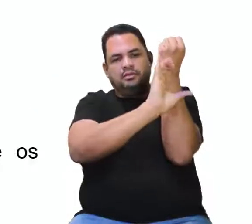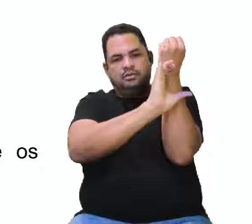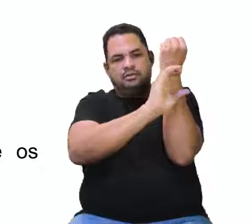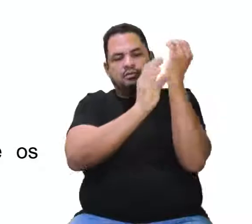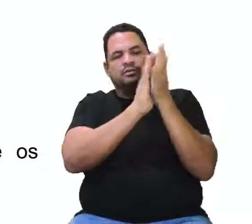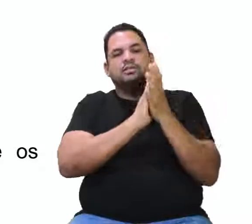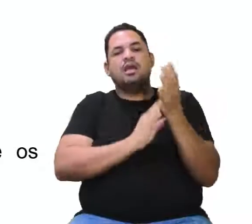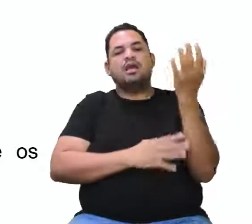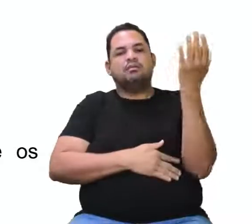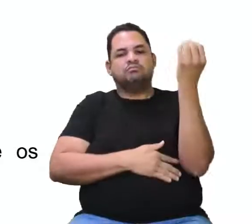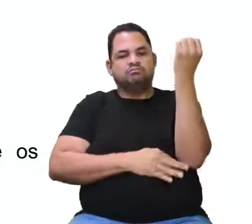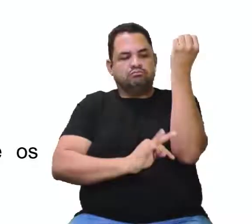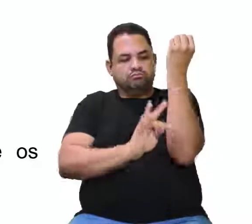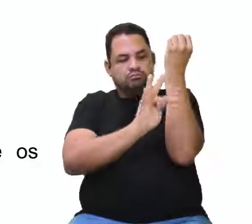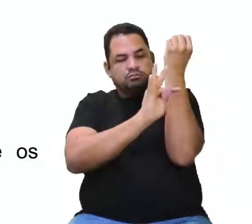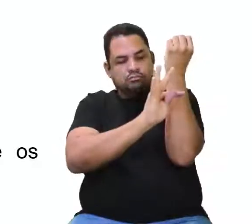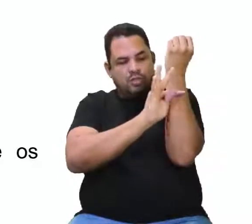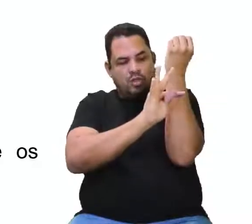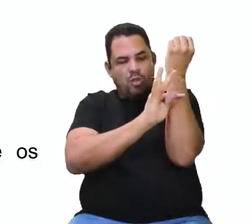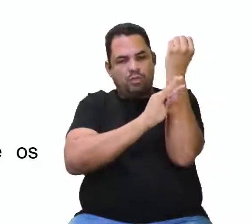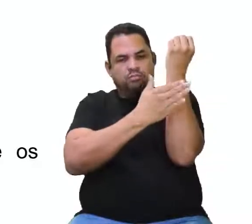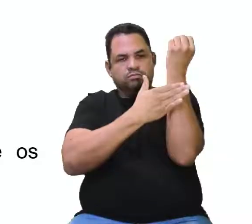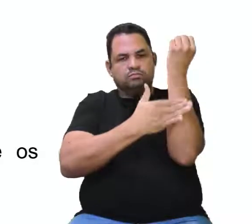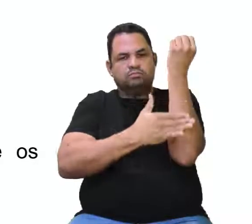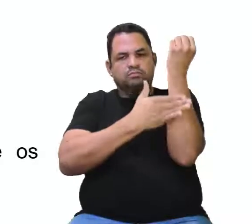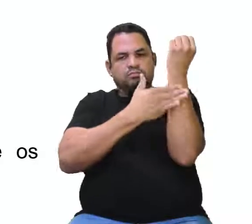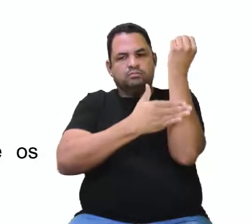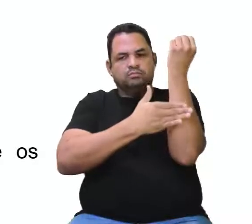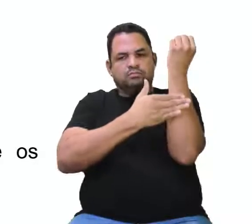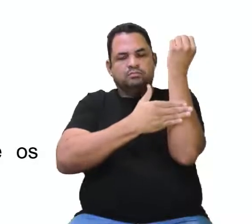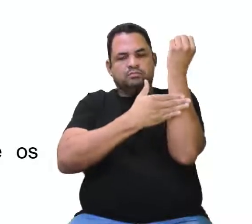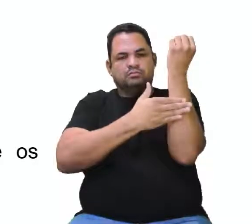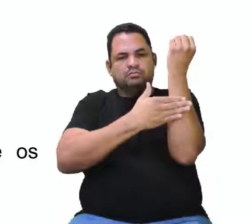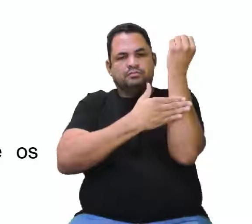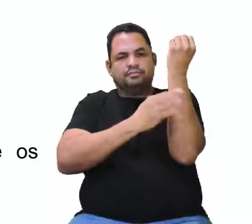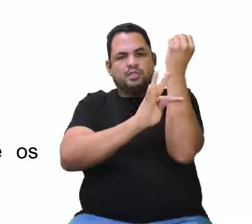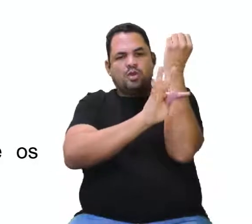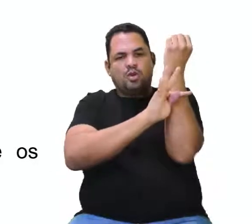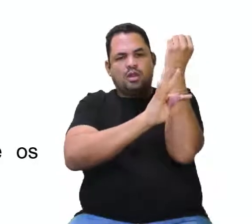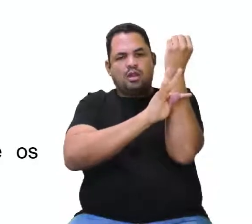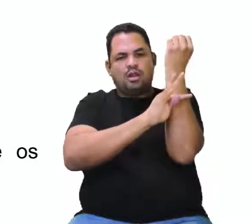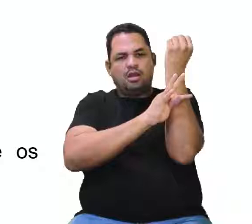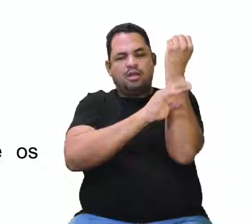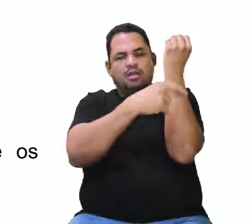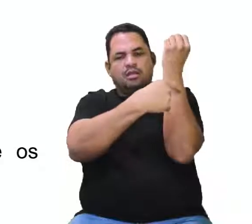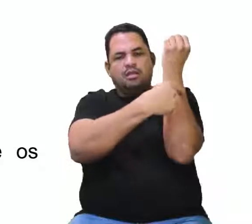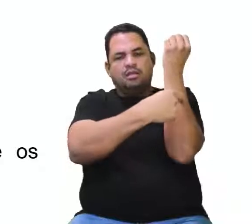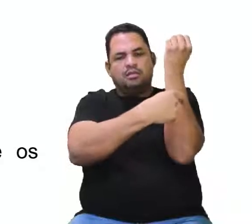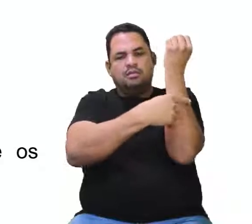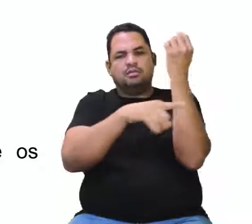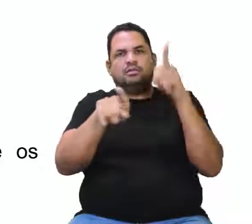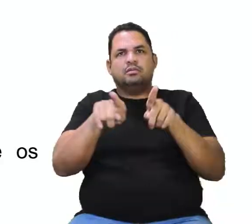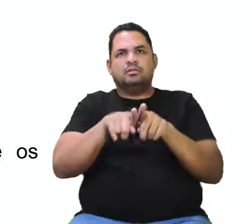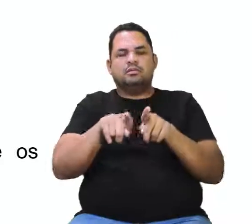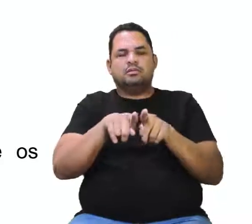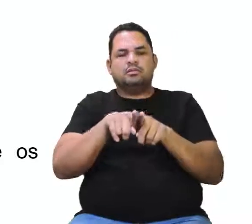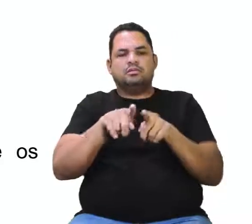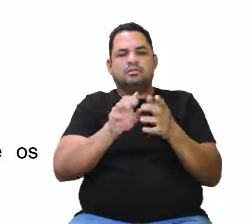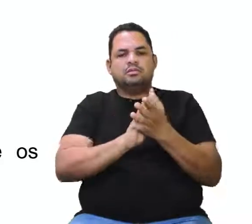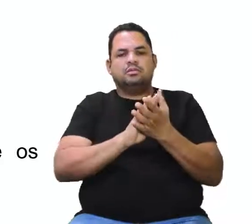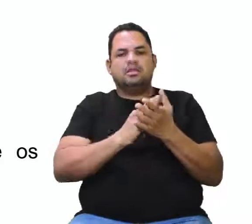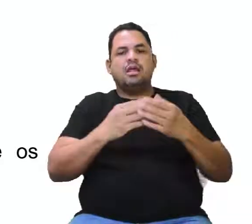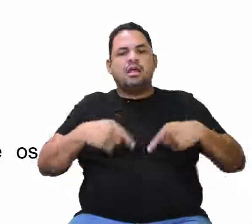Nós temos a região do tronco, que seriam ali as vértebras torácicas. E nós temos a região